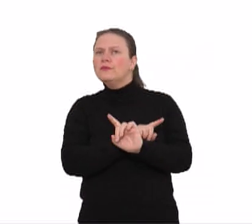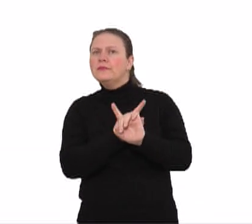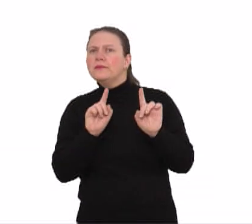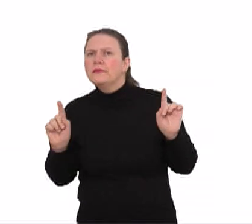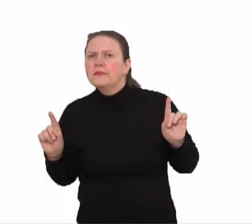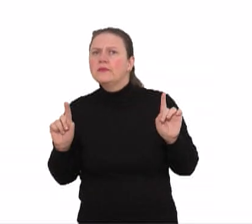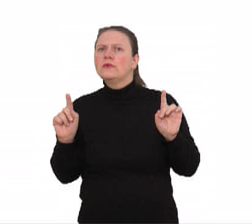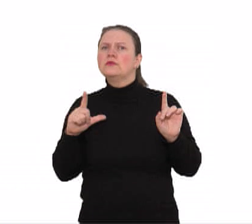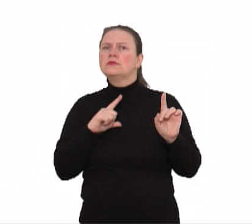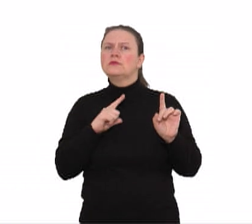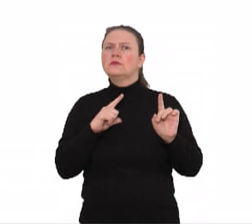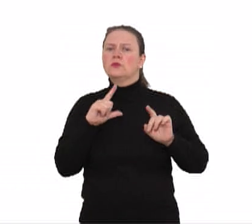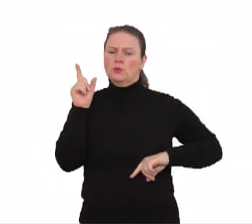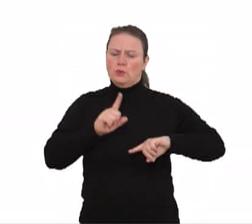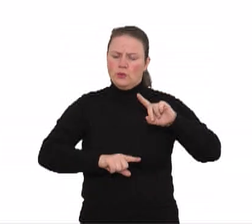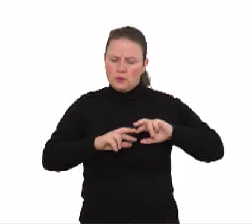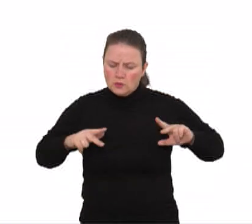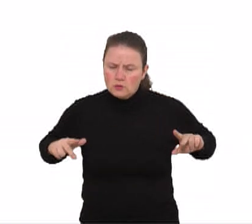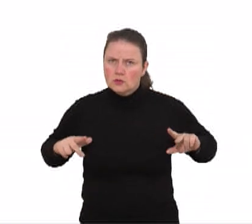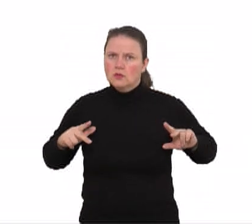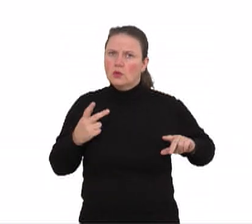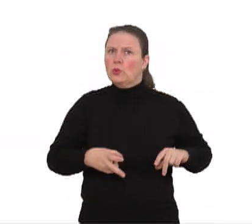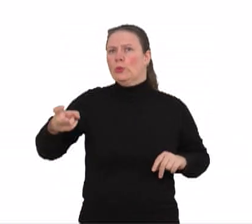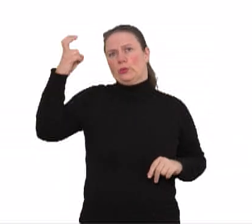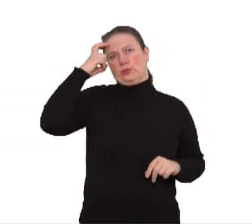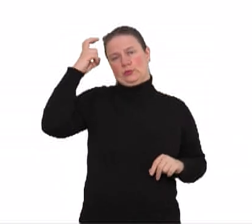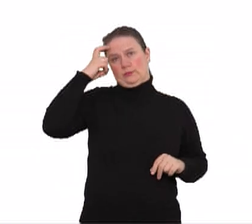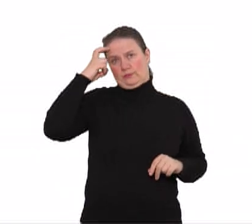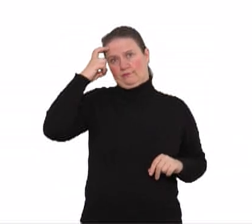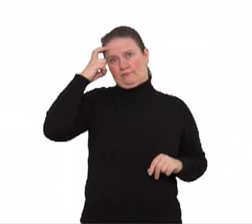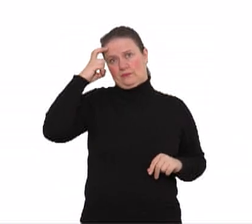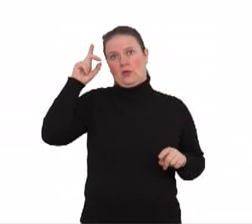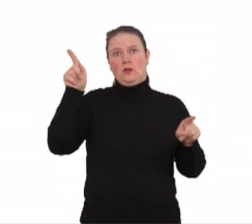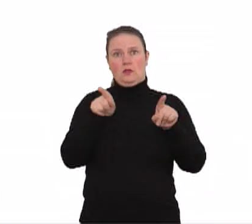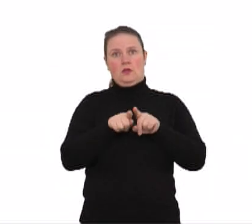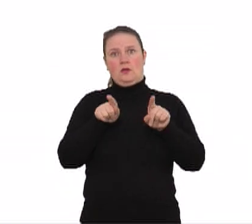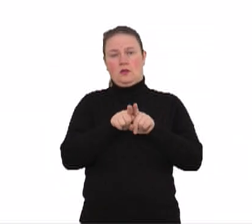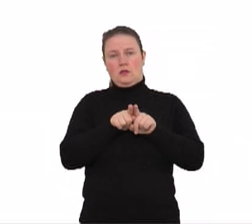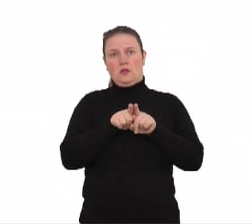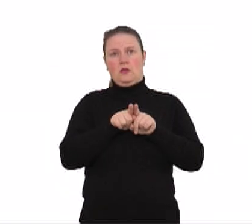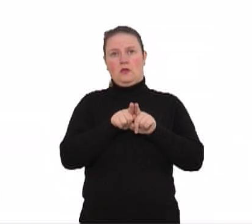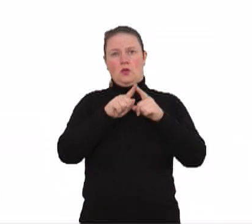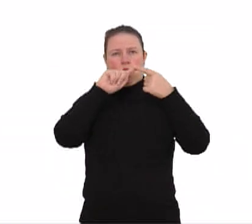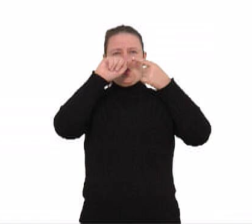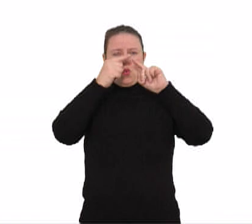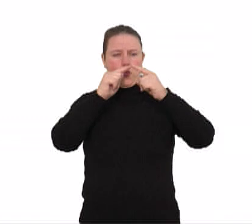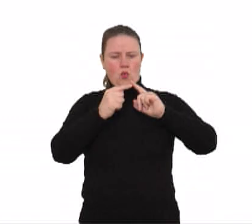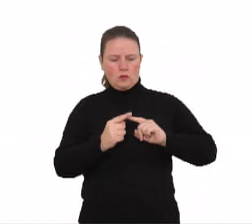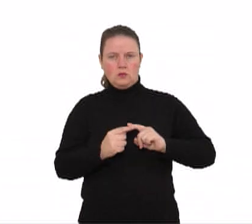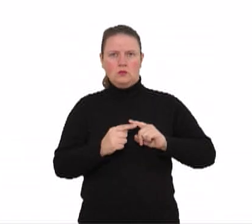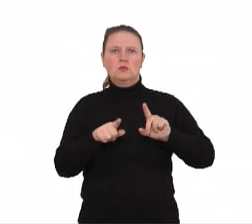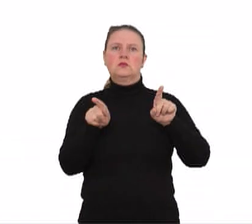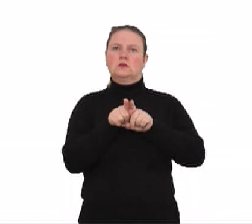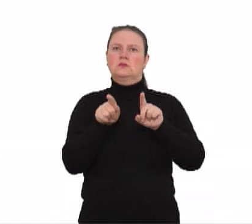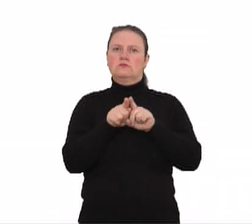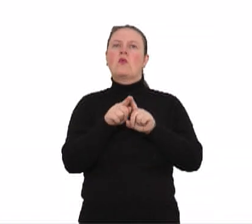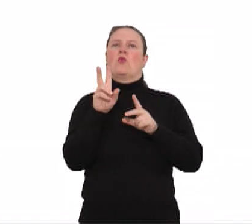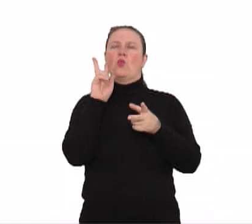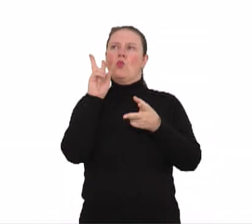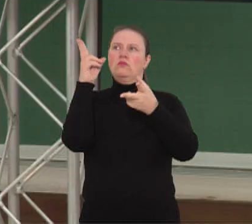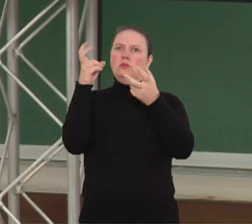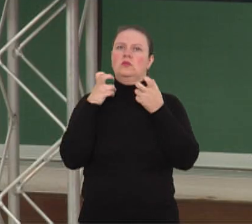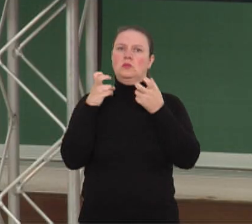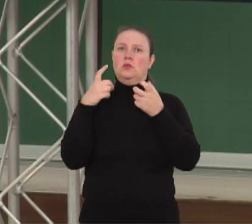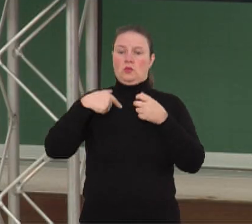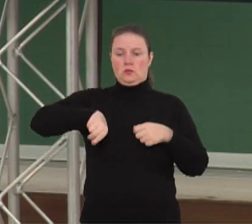utilizava elementos da sua cultura para ligar os pontos e formar as imagens no céu. Inclusive, os nossos indígenas aqui, eles